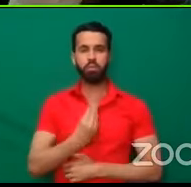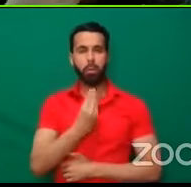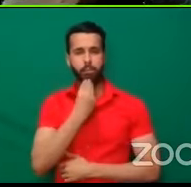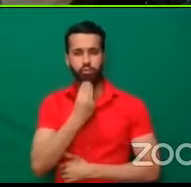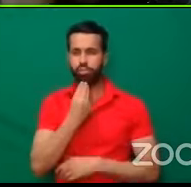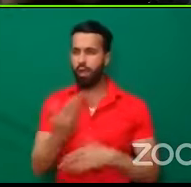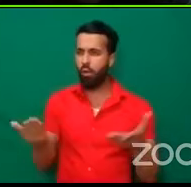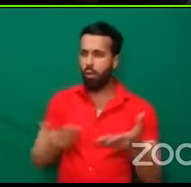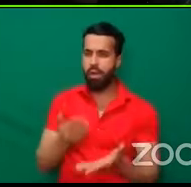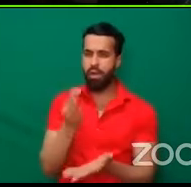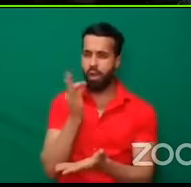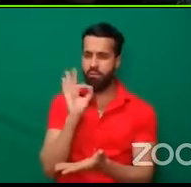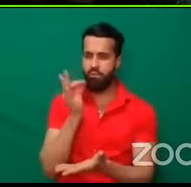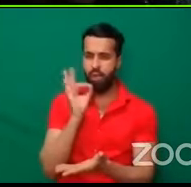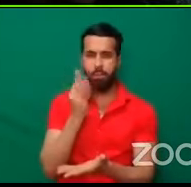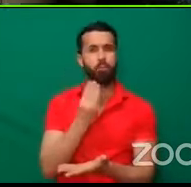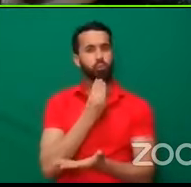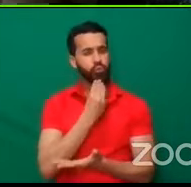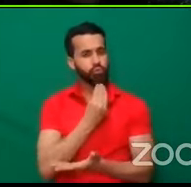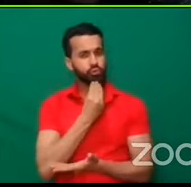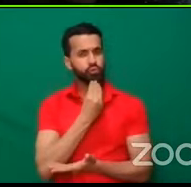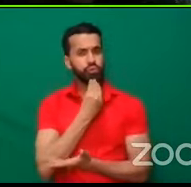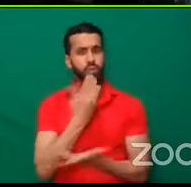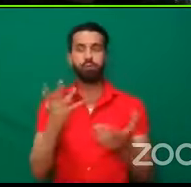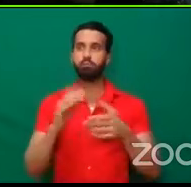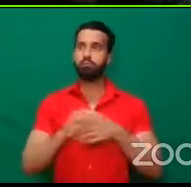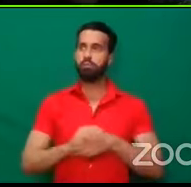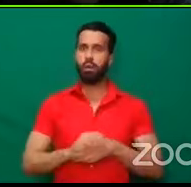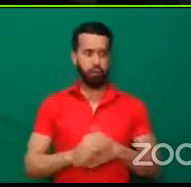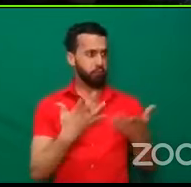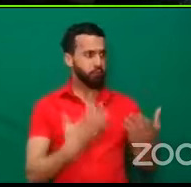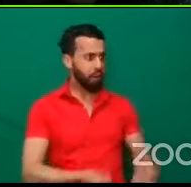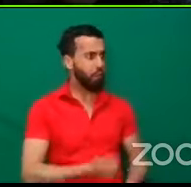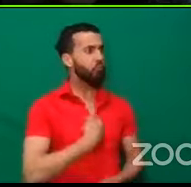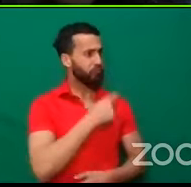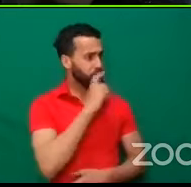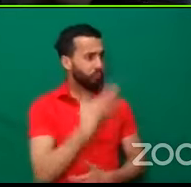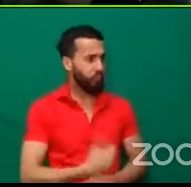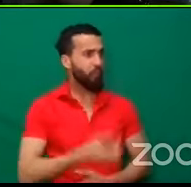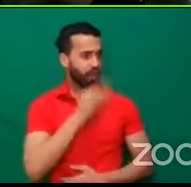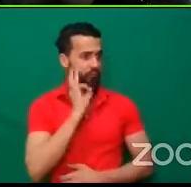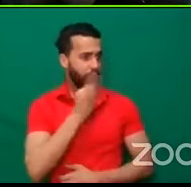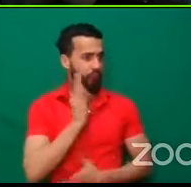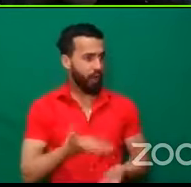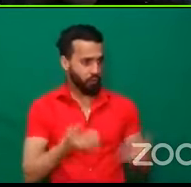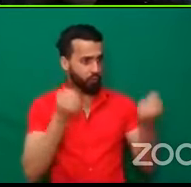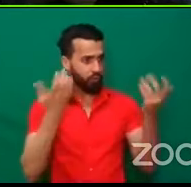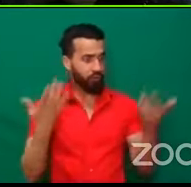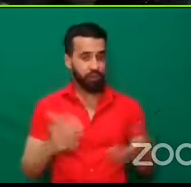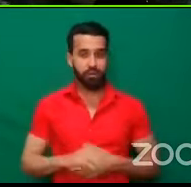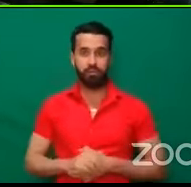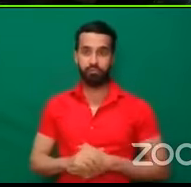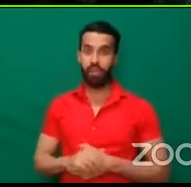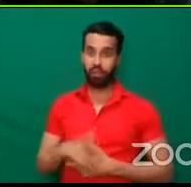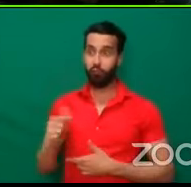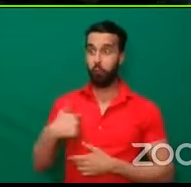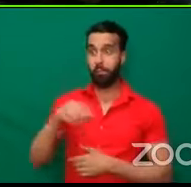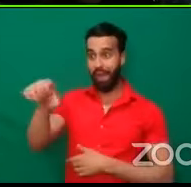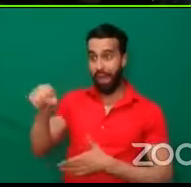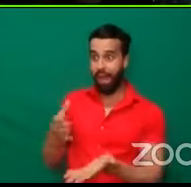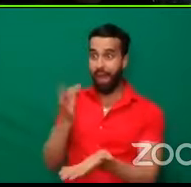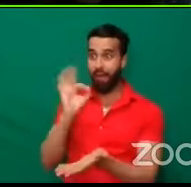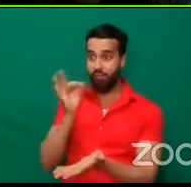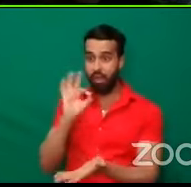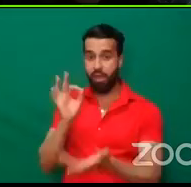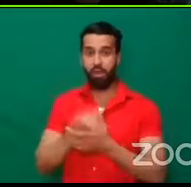agora. Daí eu, cara, mas vamos embora, tá muito frio. E ele: Não, vou pegar aí um café. E ele ficava